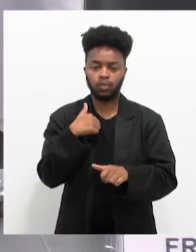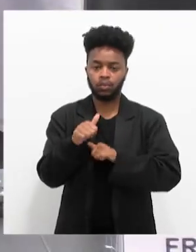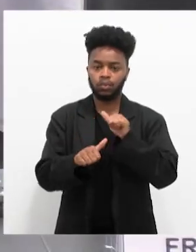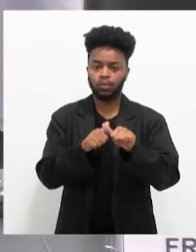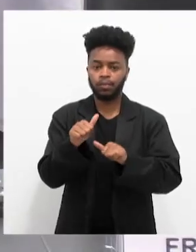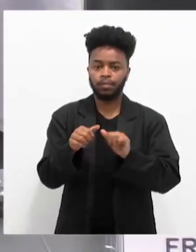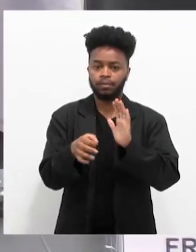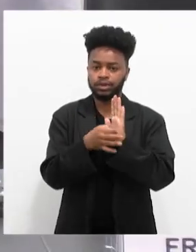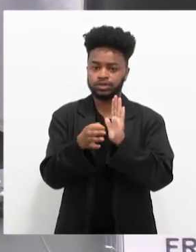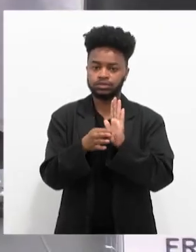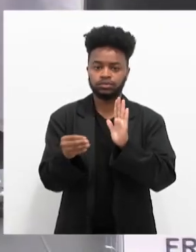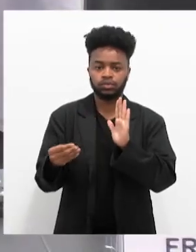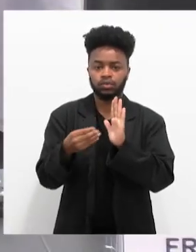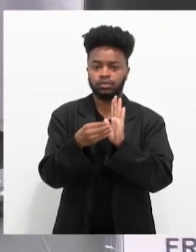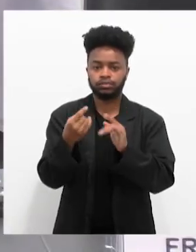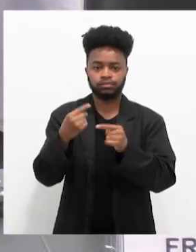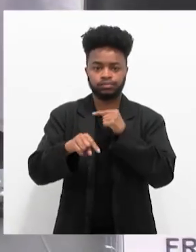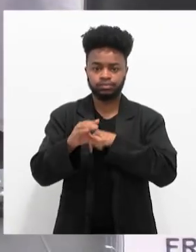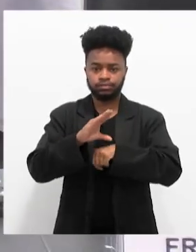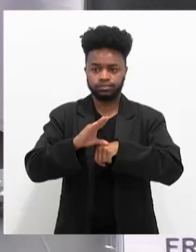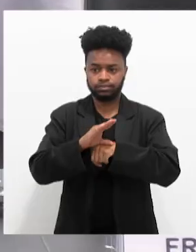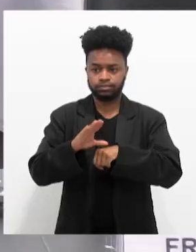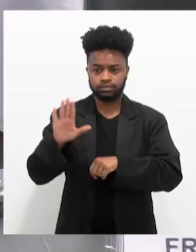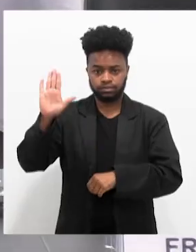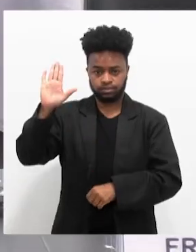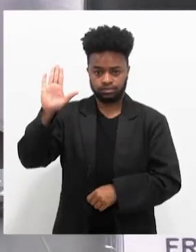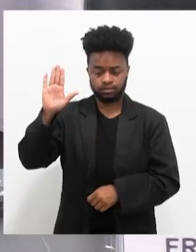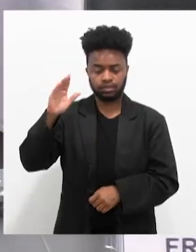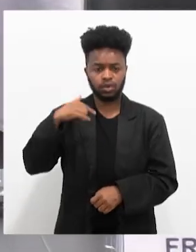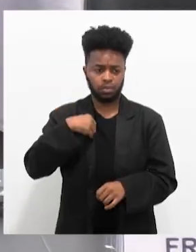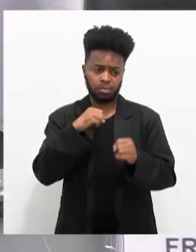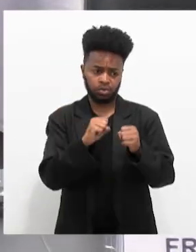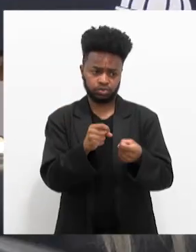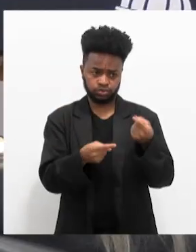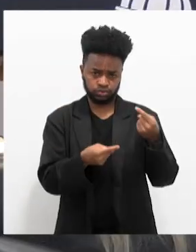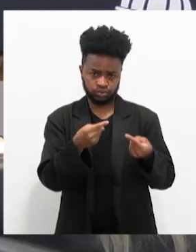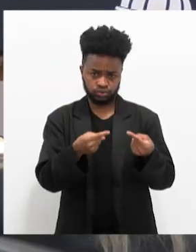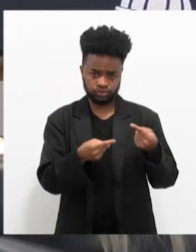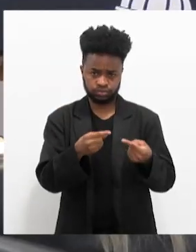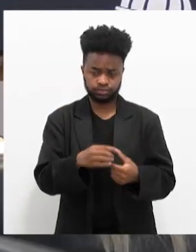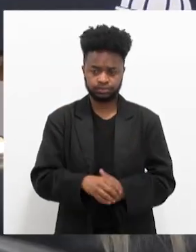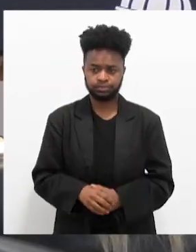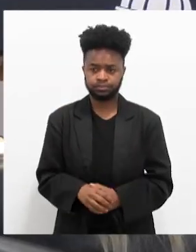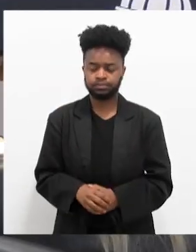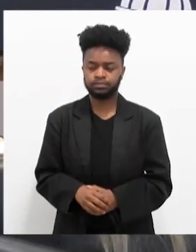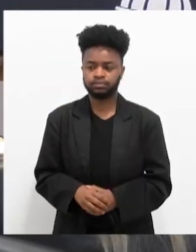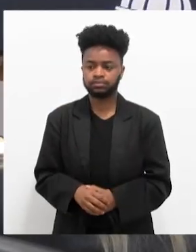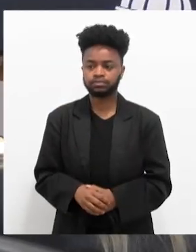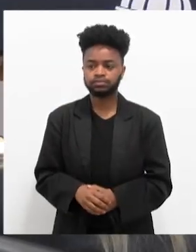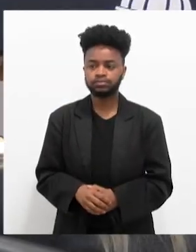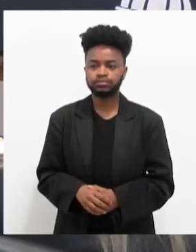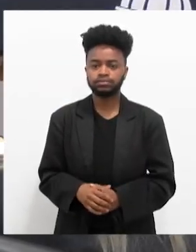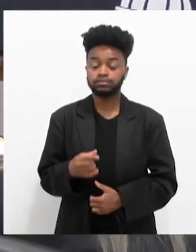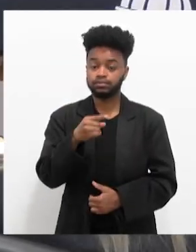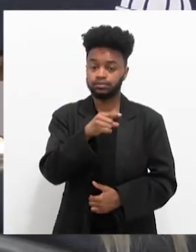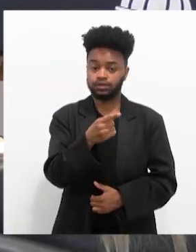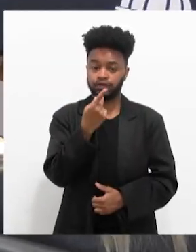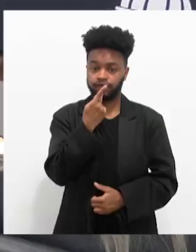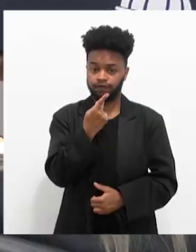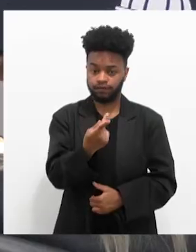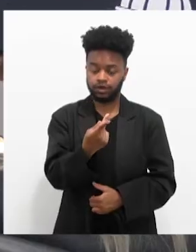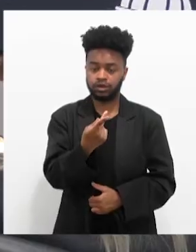pela inconstitucionalidade. Presidente, Para discutir, deputado Luiz Paulo. O senhor estava falando aqui, eu